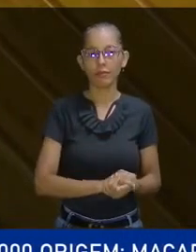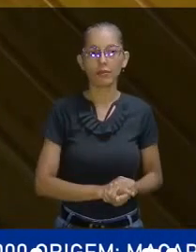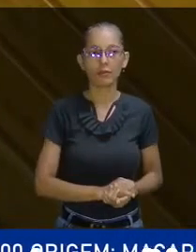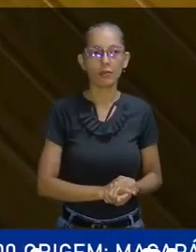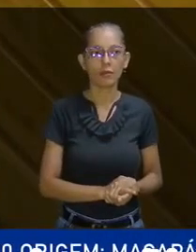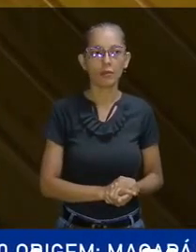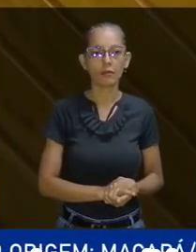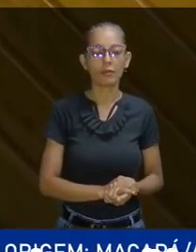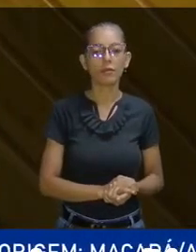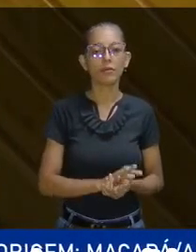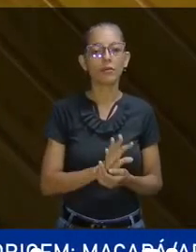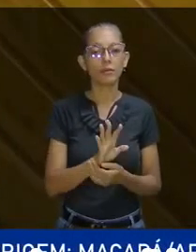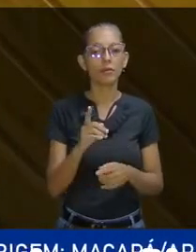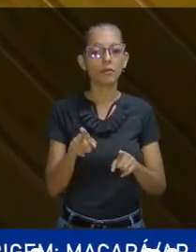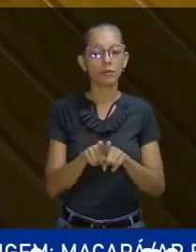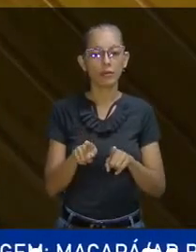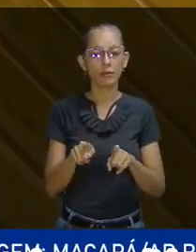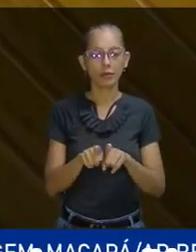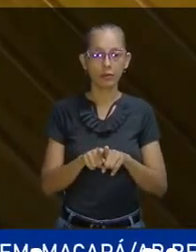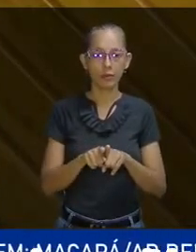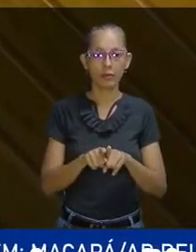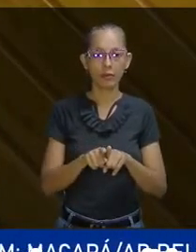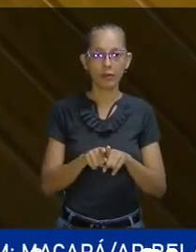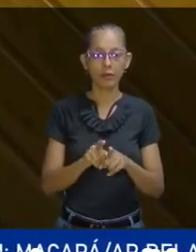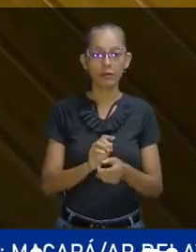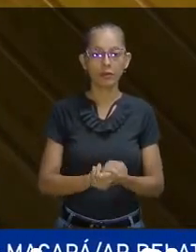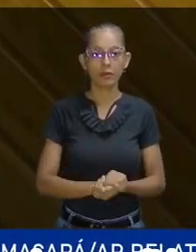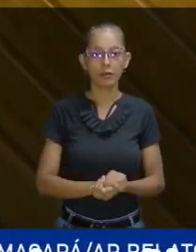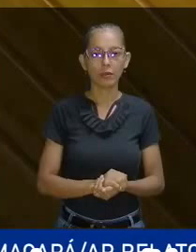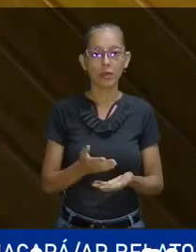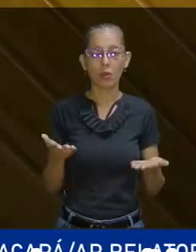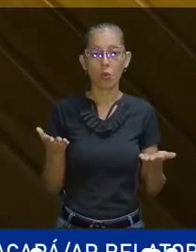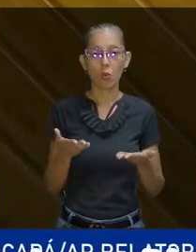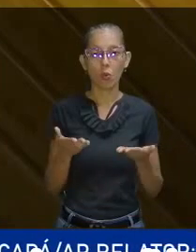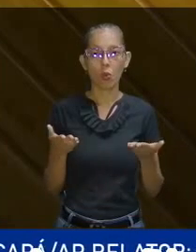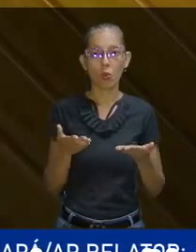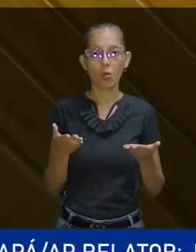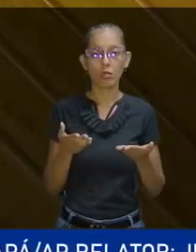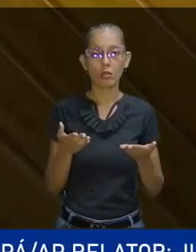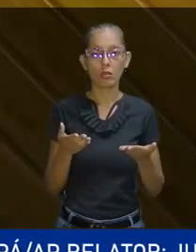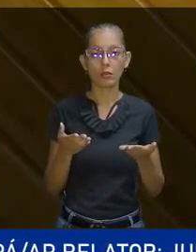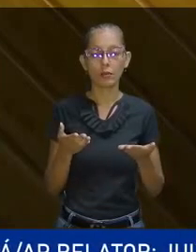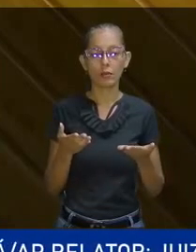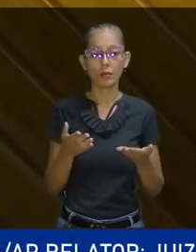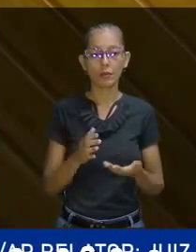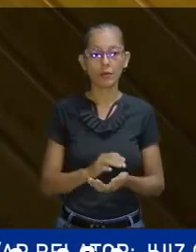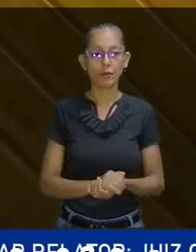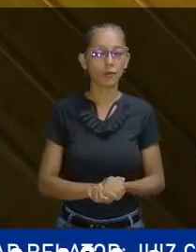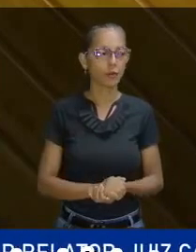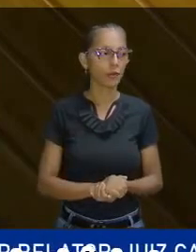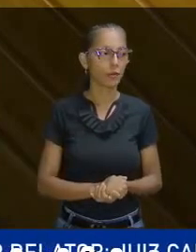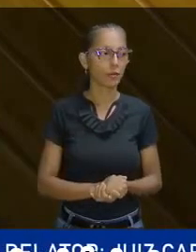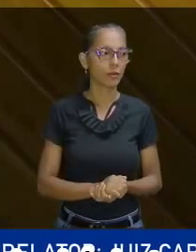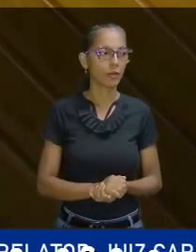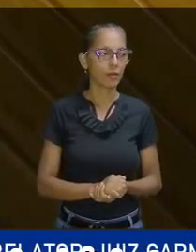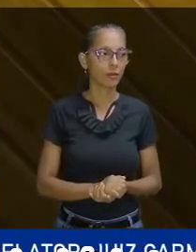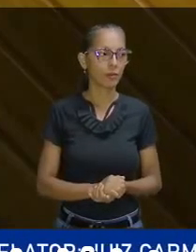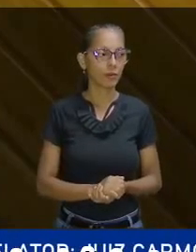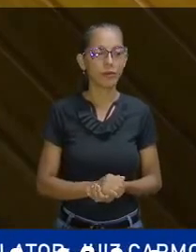Por outro lado, Excelência, não se encontra presente aqui o nexo de causalidade. O